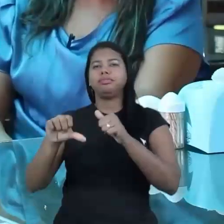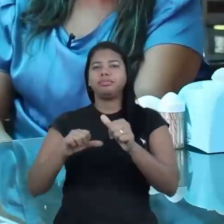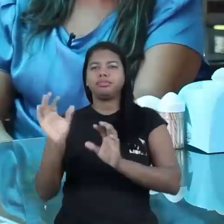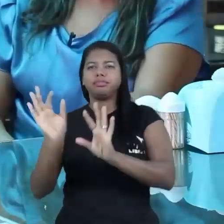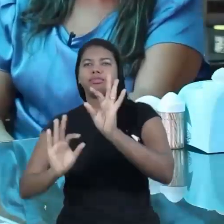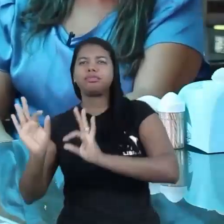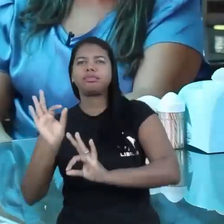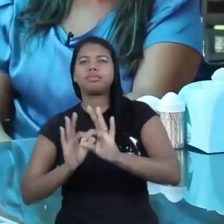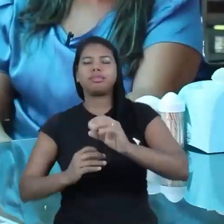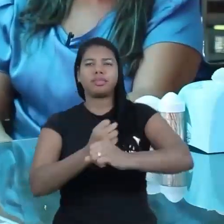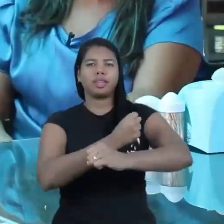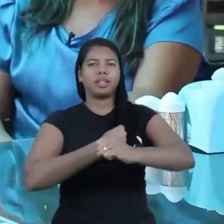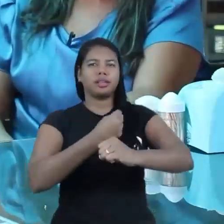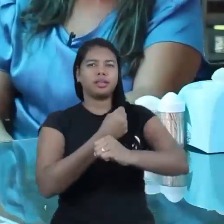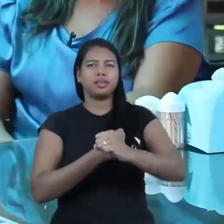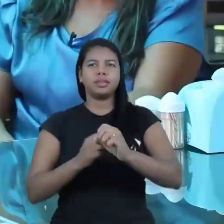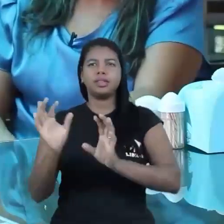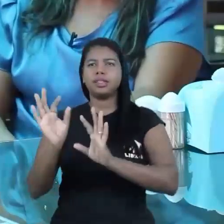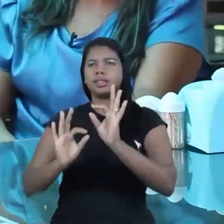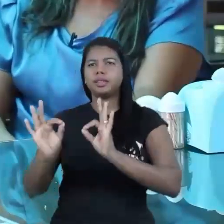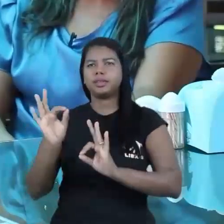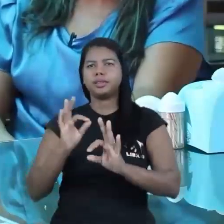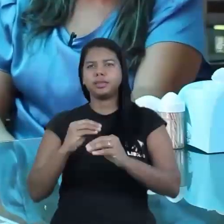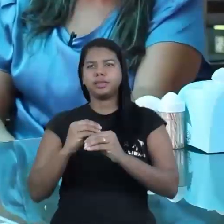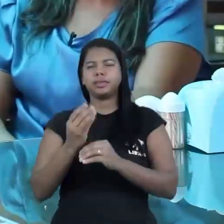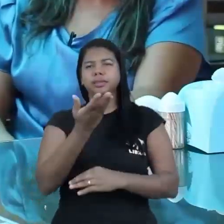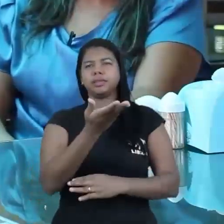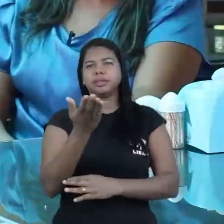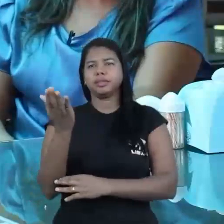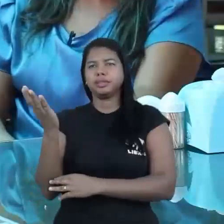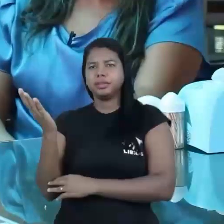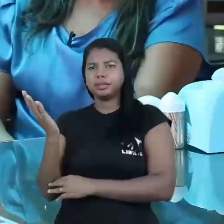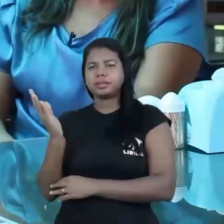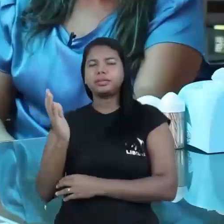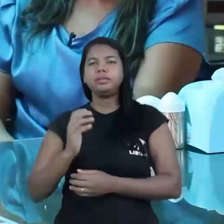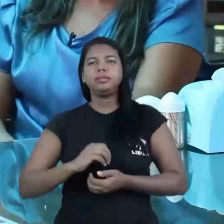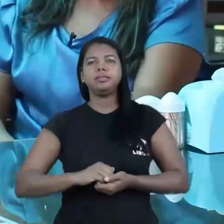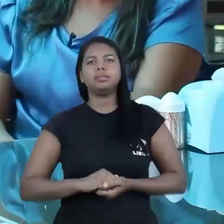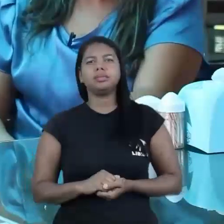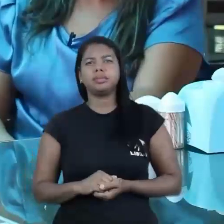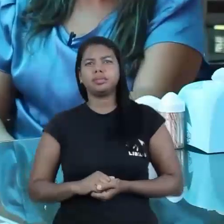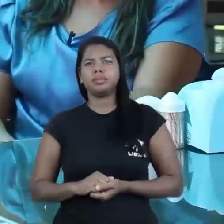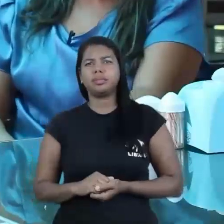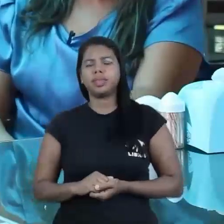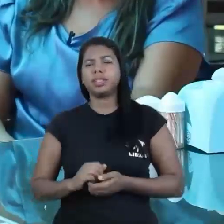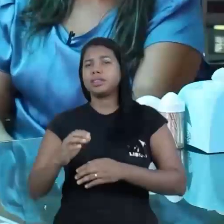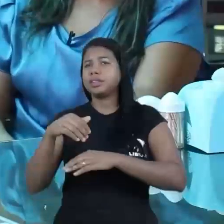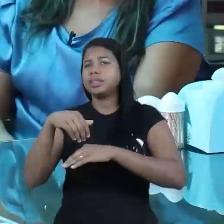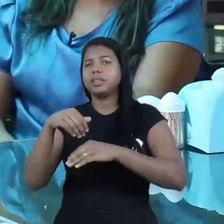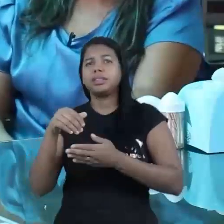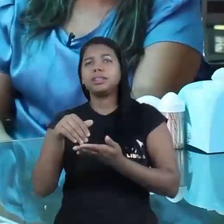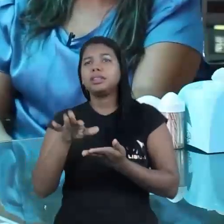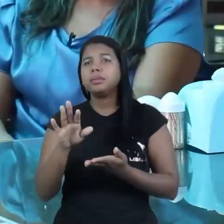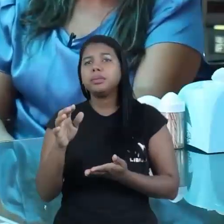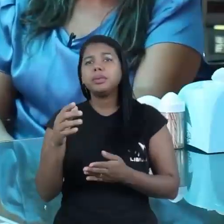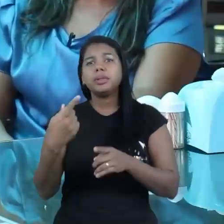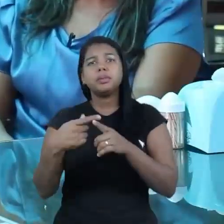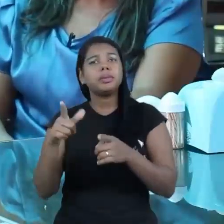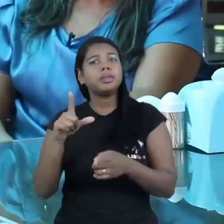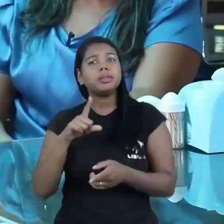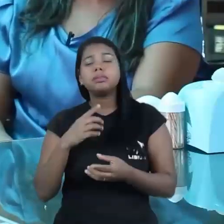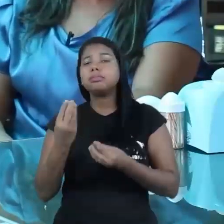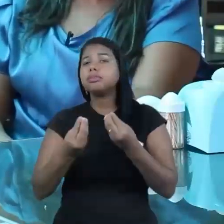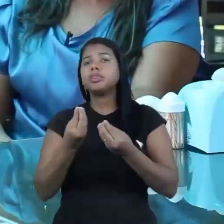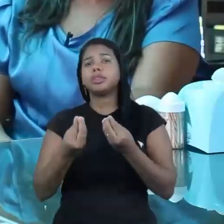a produção. Teve garçons, por exemplo, funcionários que teriam que ser demitidos porque não tinha serviço. Aí